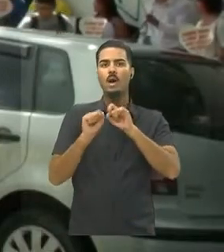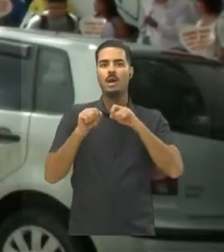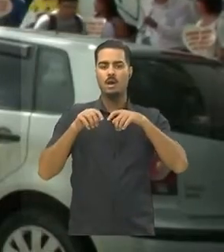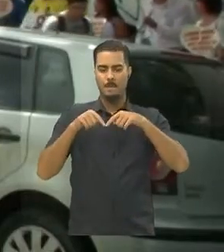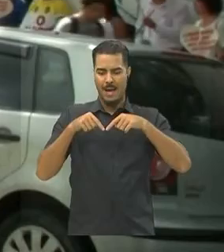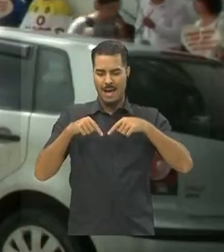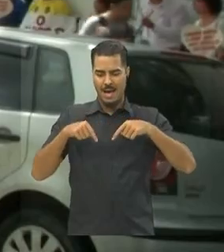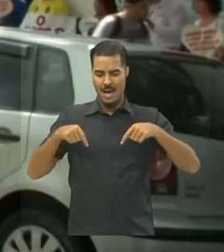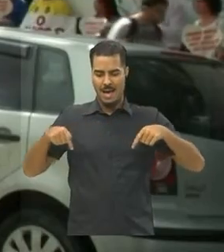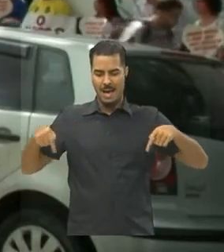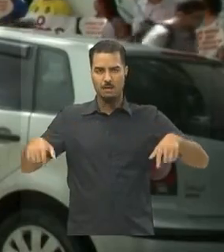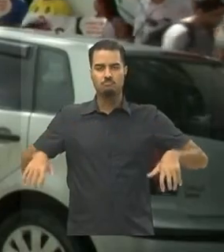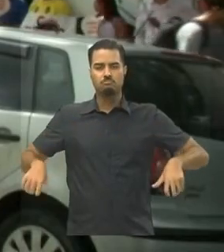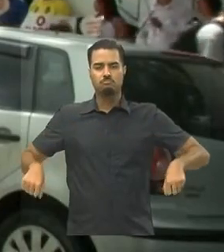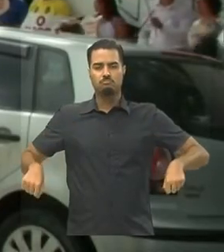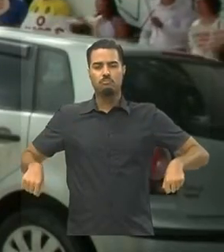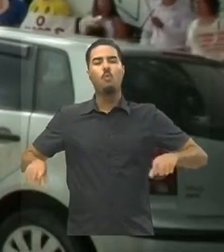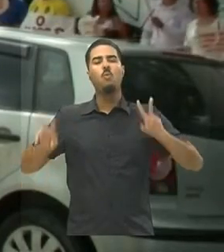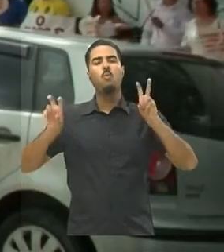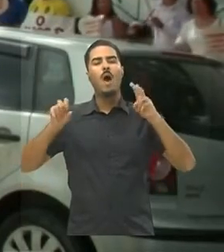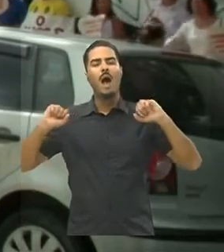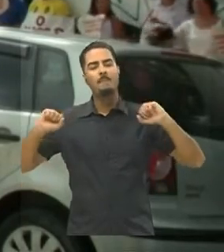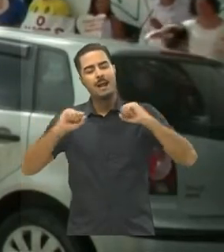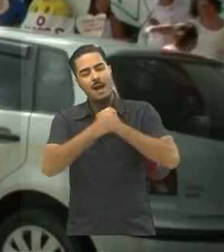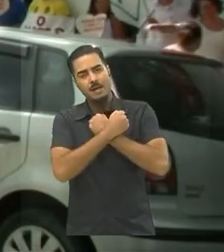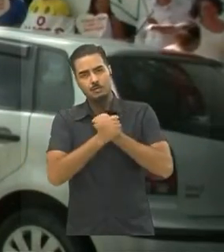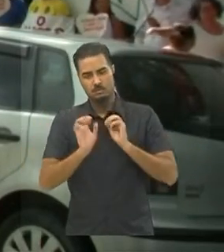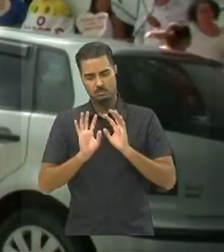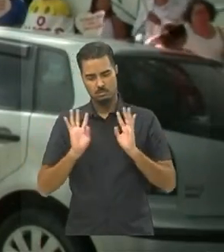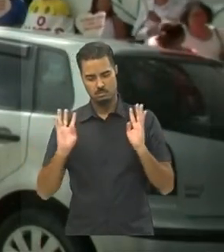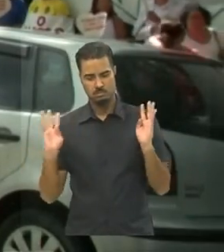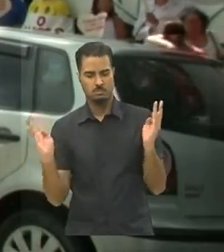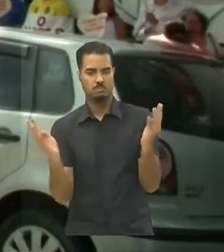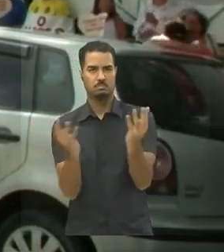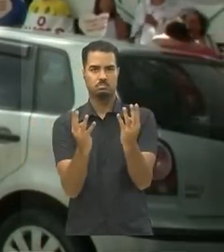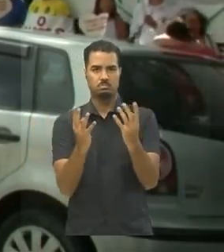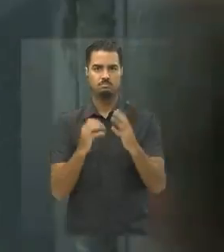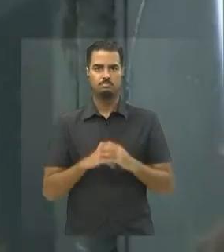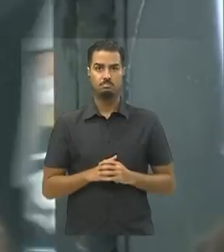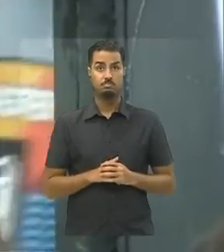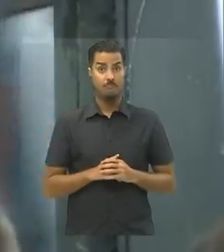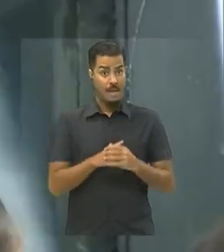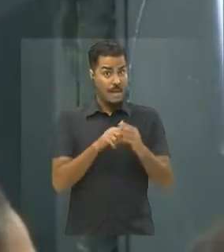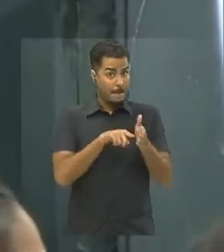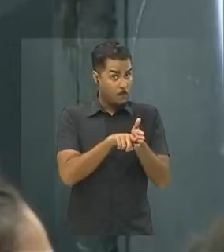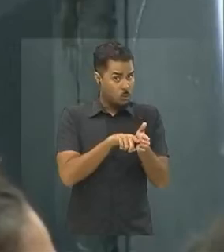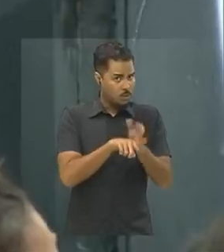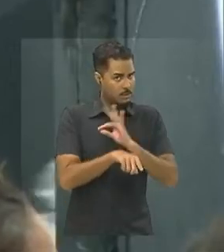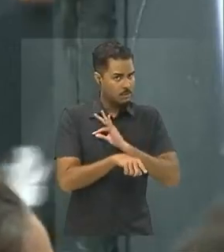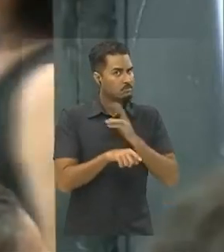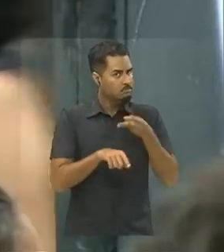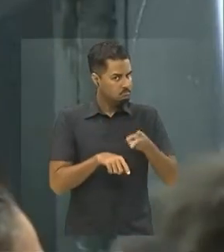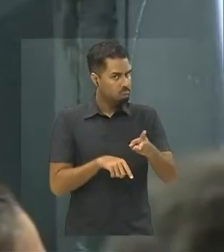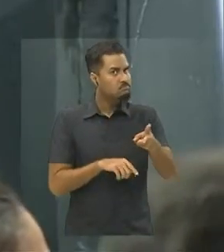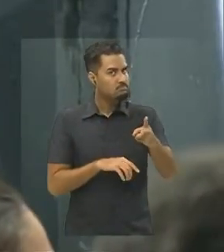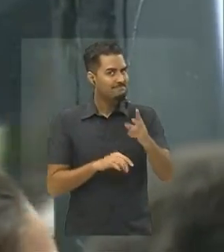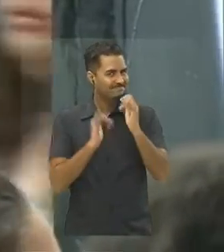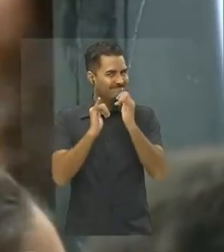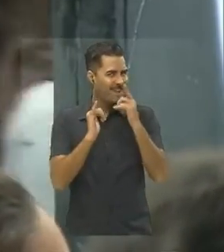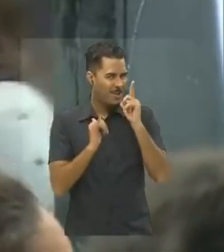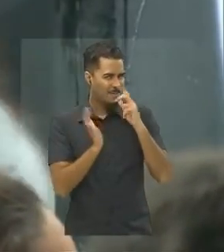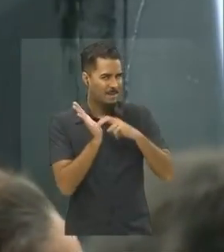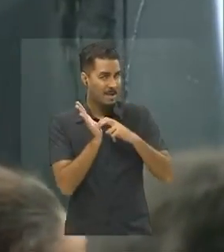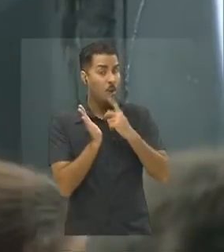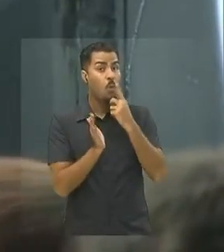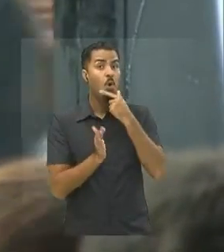prédio. E as investigações sobre o massacre avançam, Marcelo. Como noticiamos ontem pela manhã, um adolescente de 17 anos